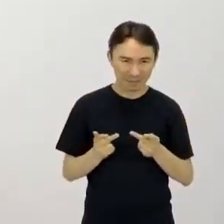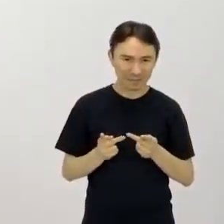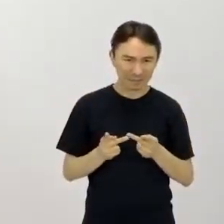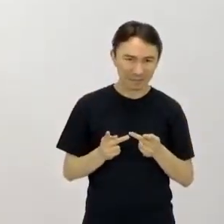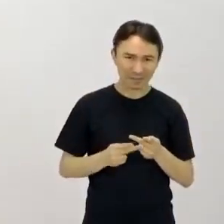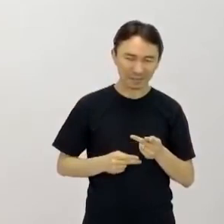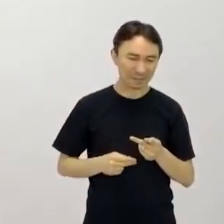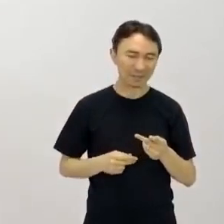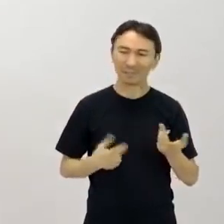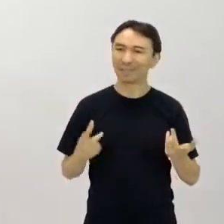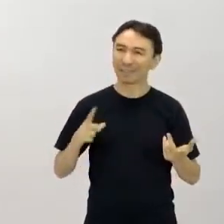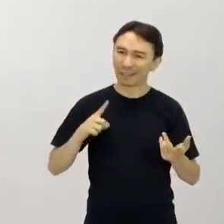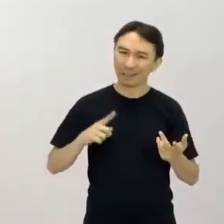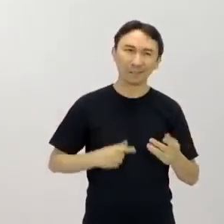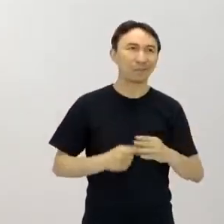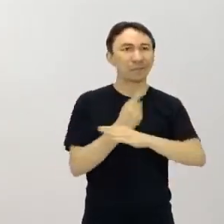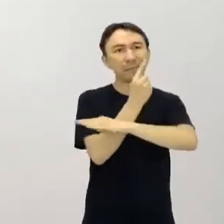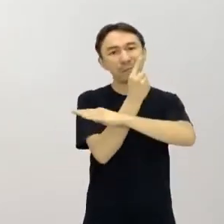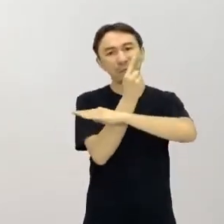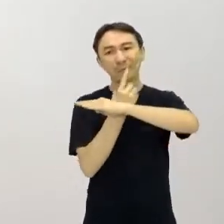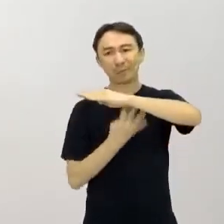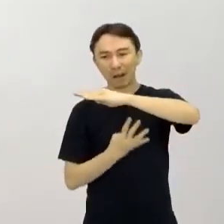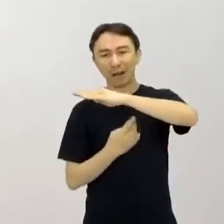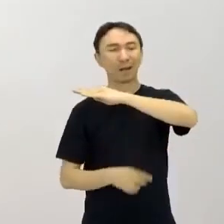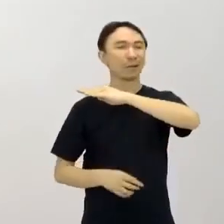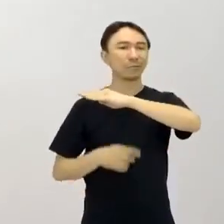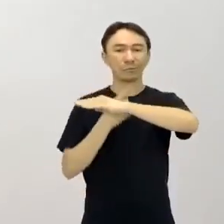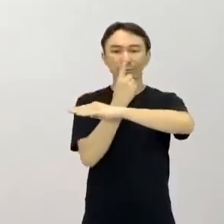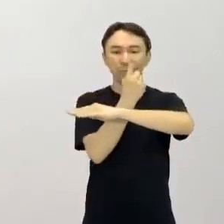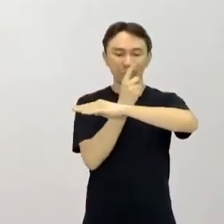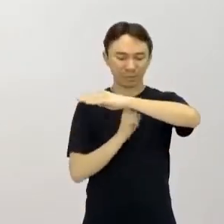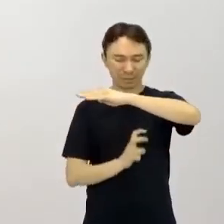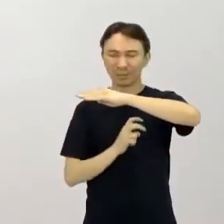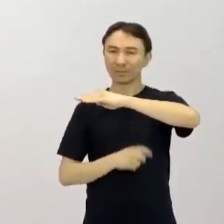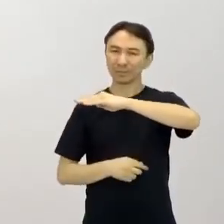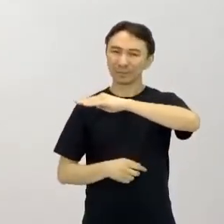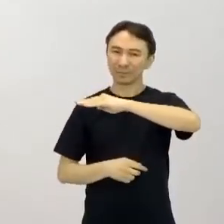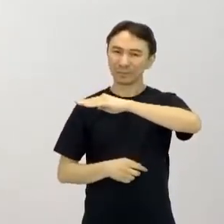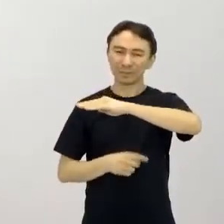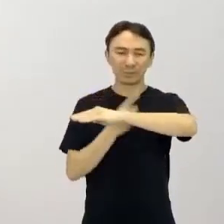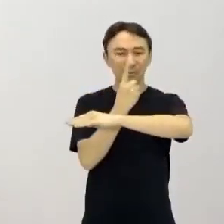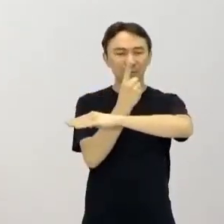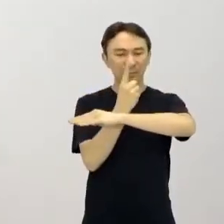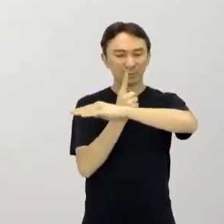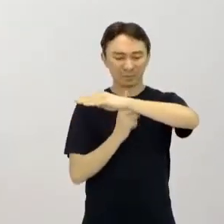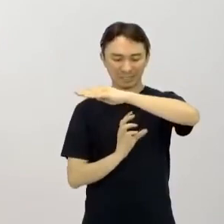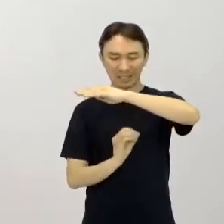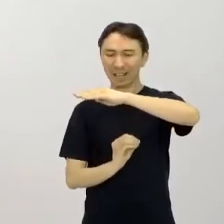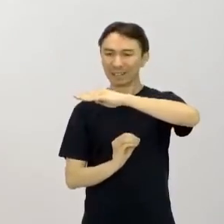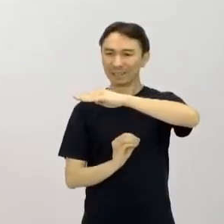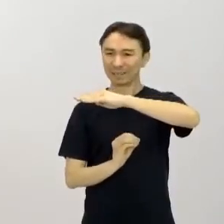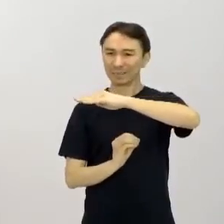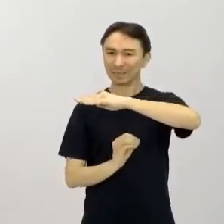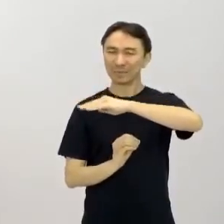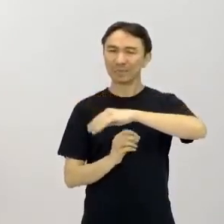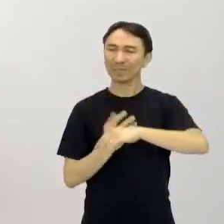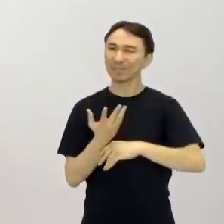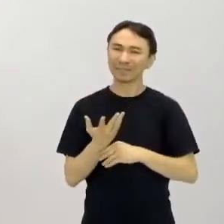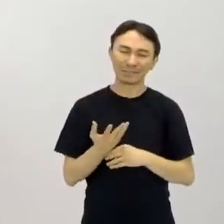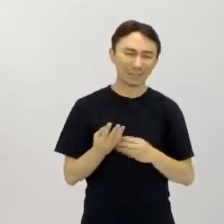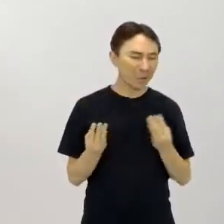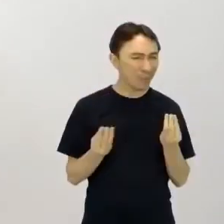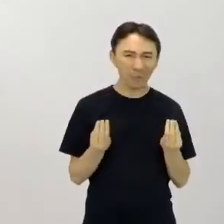de 1/4, 1/5, 1/10. Mas como que a gente calcula isso? O que